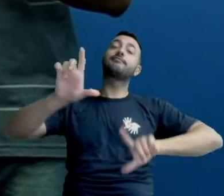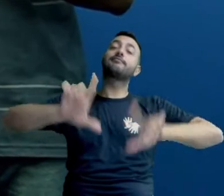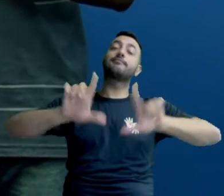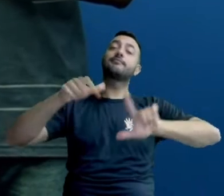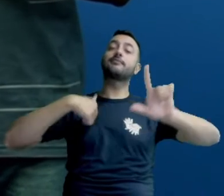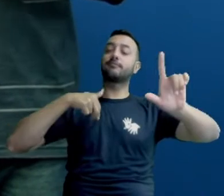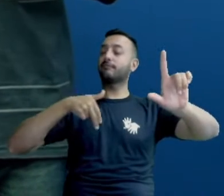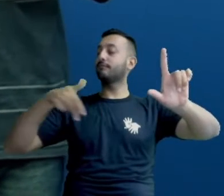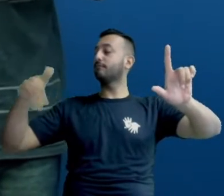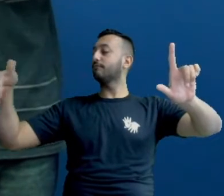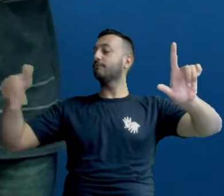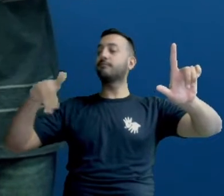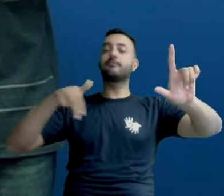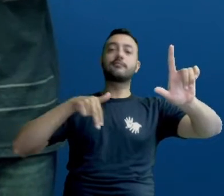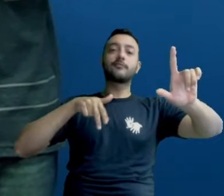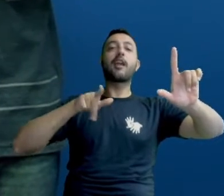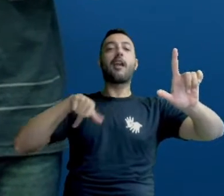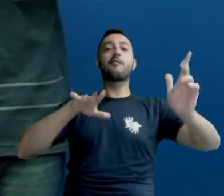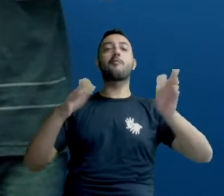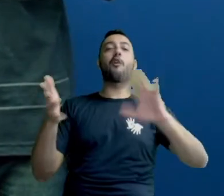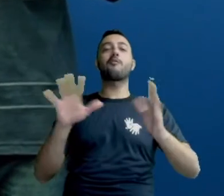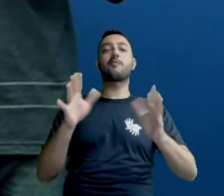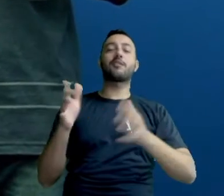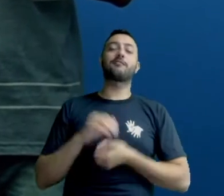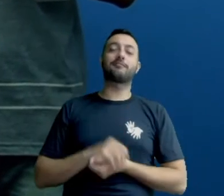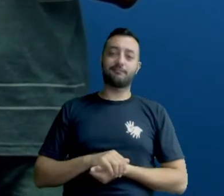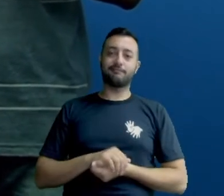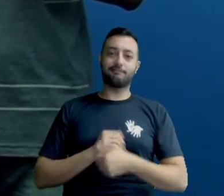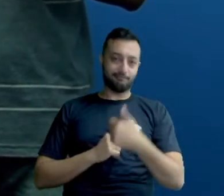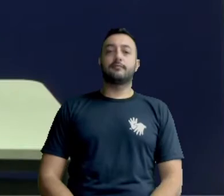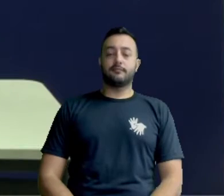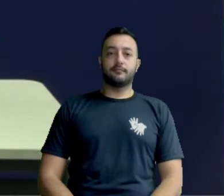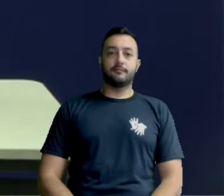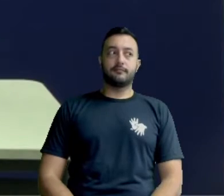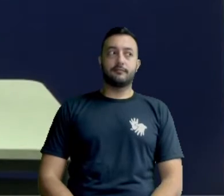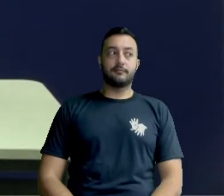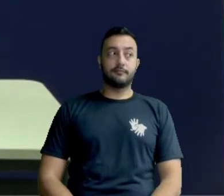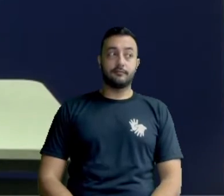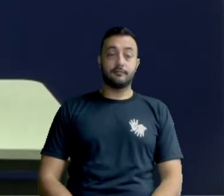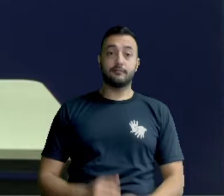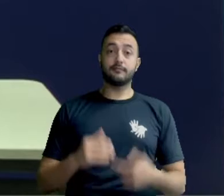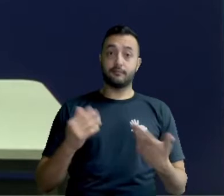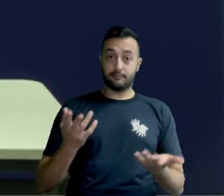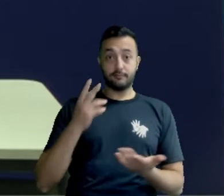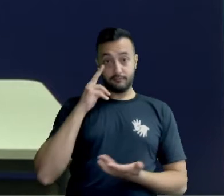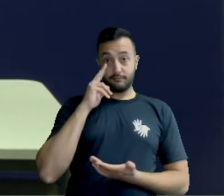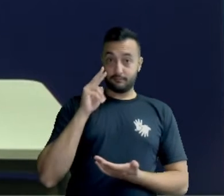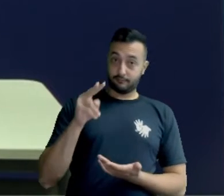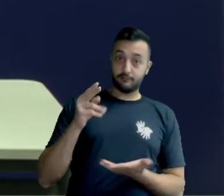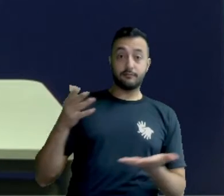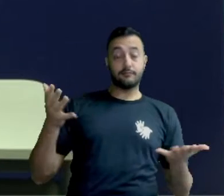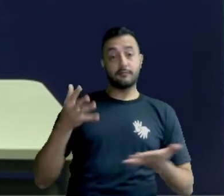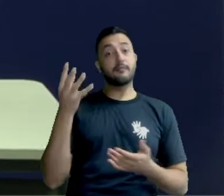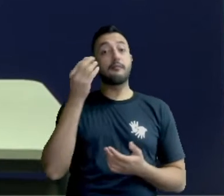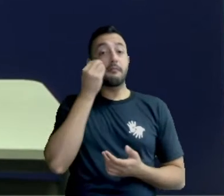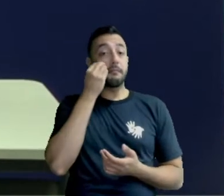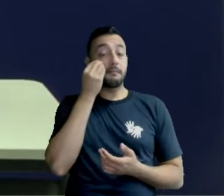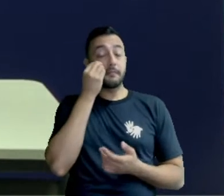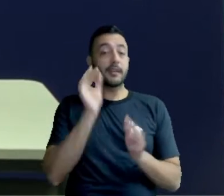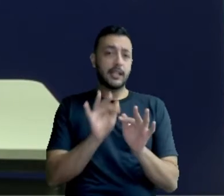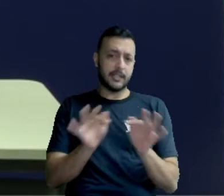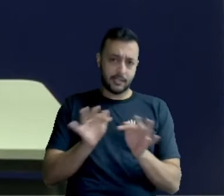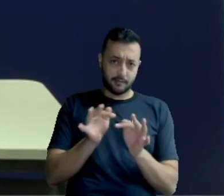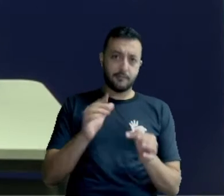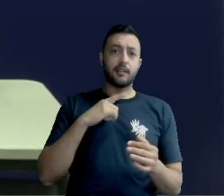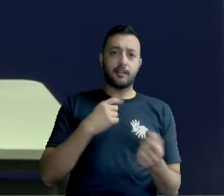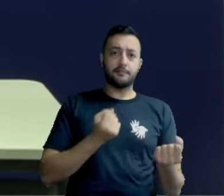vai estar em movimento. Tá bom? Vamos dar uma olhadinha aqui agora nesse experimento bem simples aí, tá, gente? Ó,